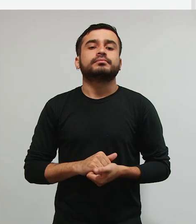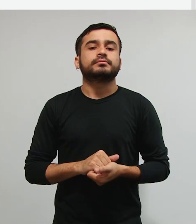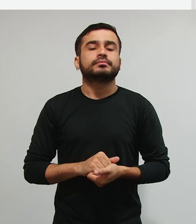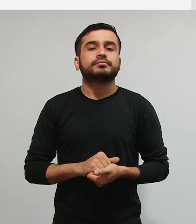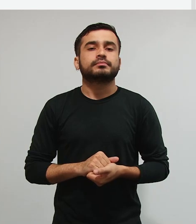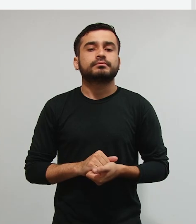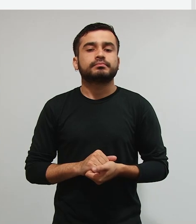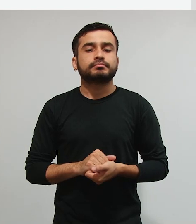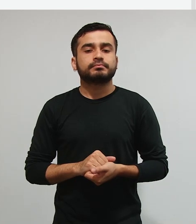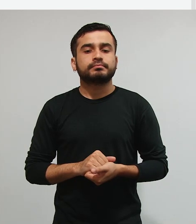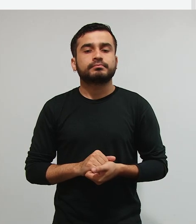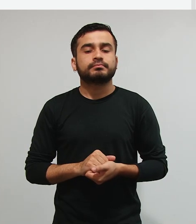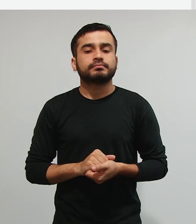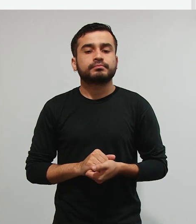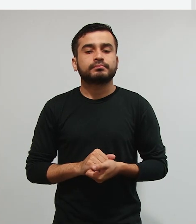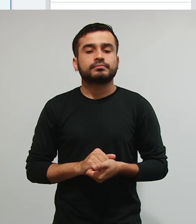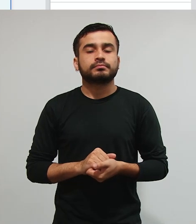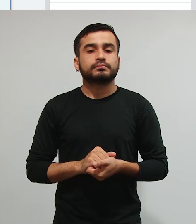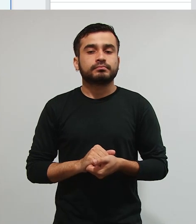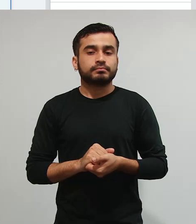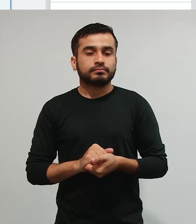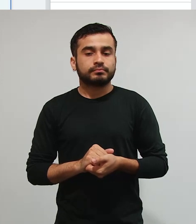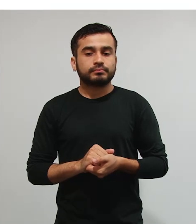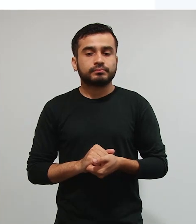Pimentinha, né?